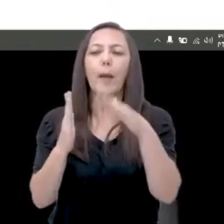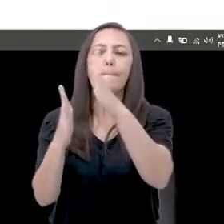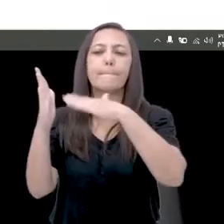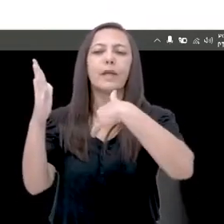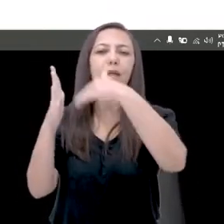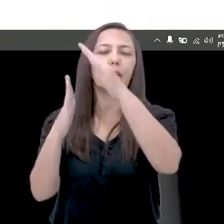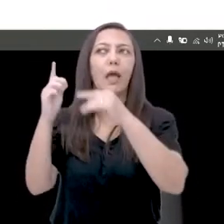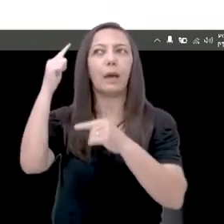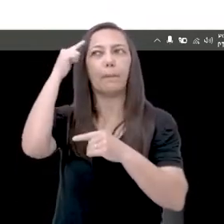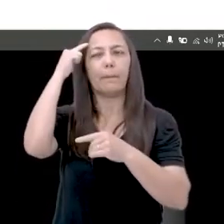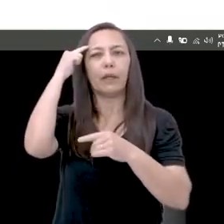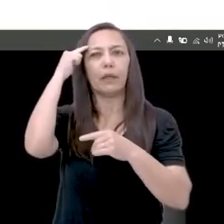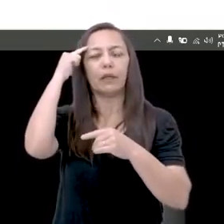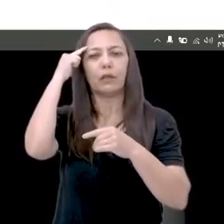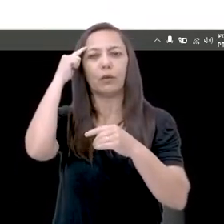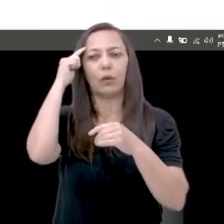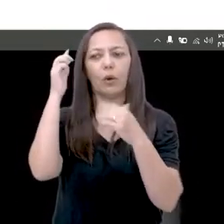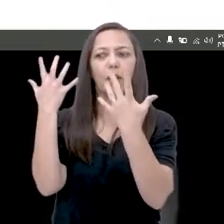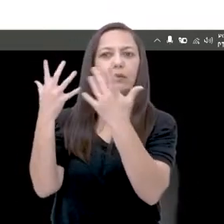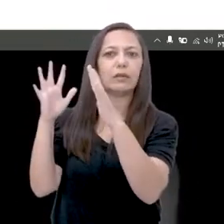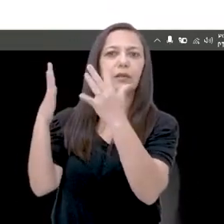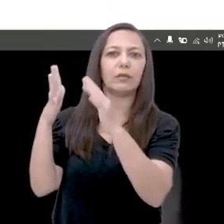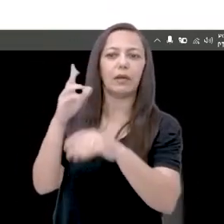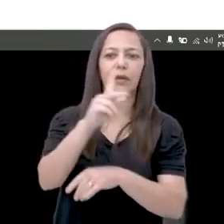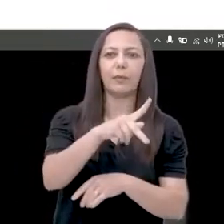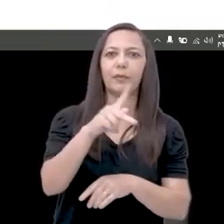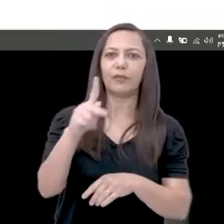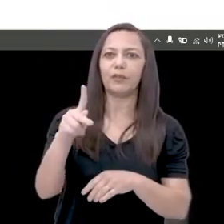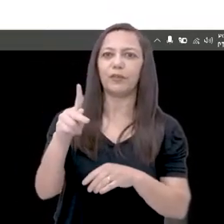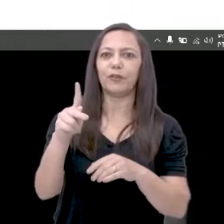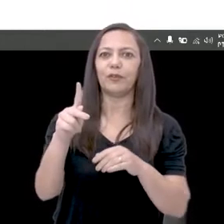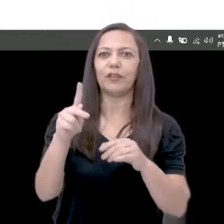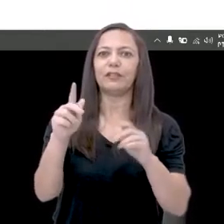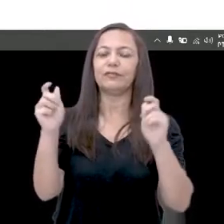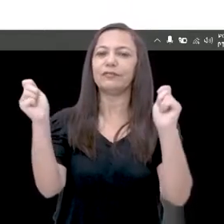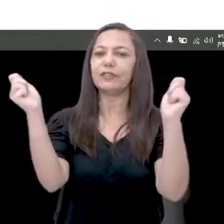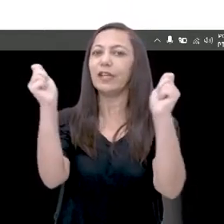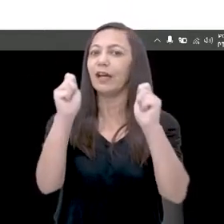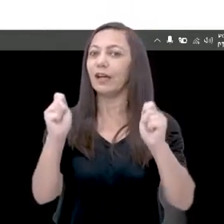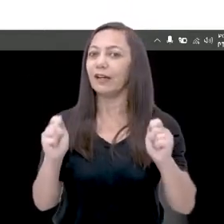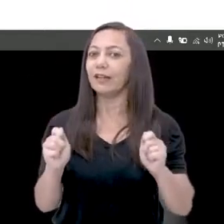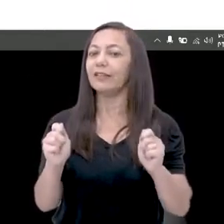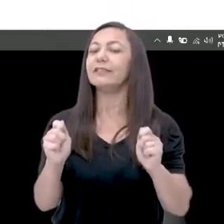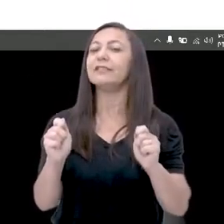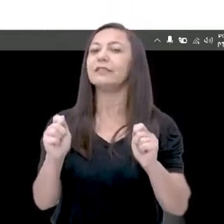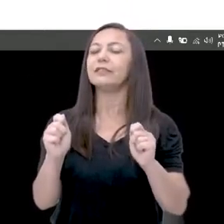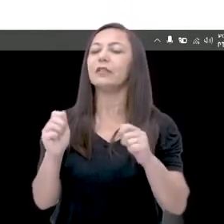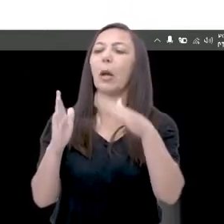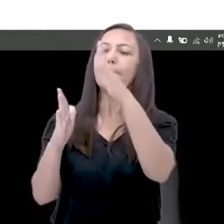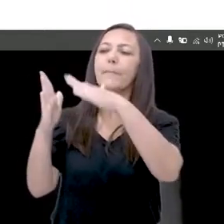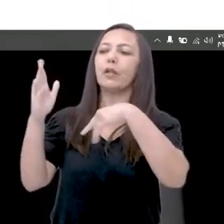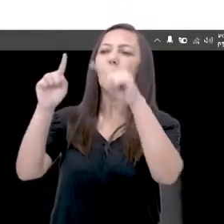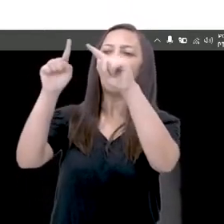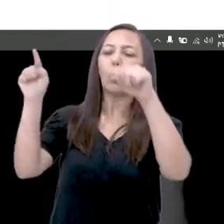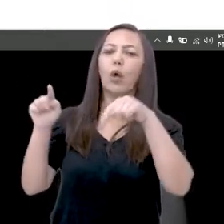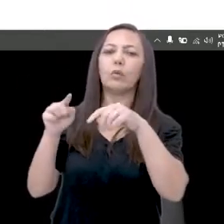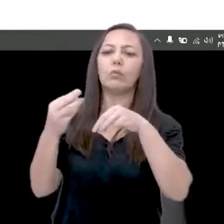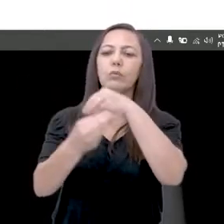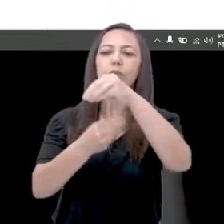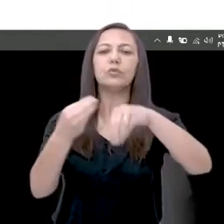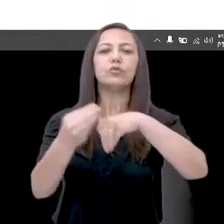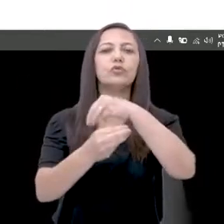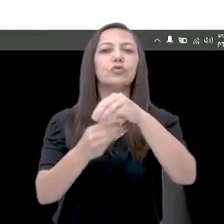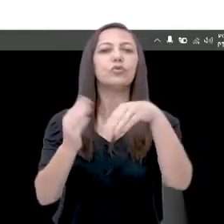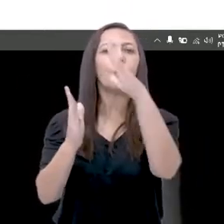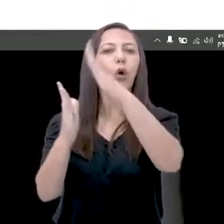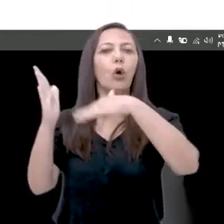trabalho com pinturas e resolveu fazer uma homenagem à sua professora de artes, pintando um belo quadro com